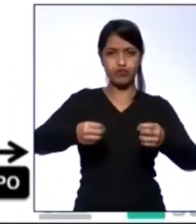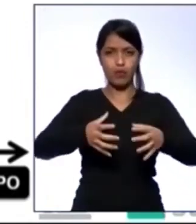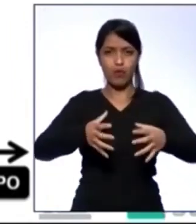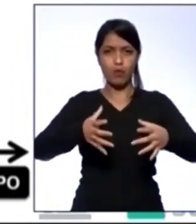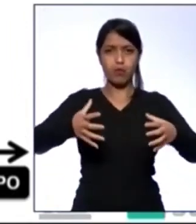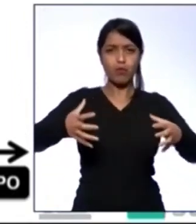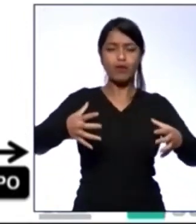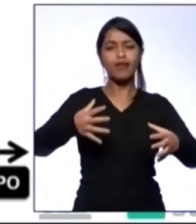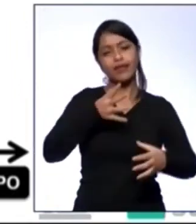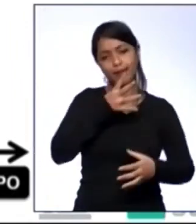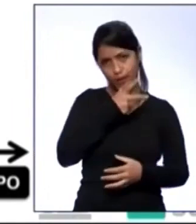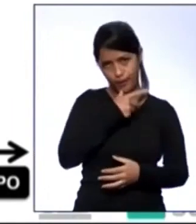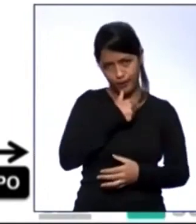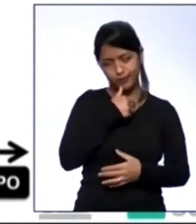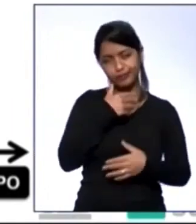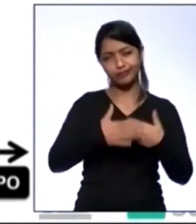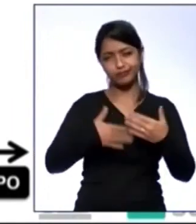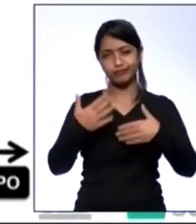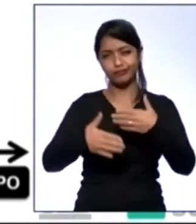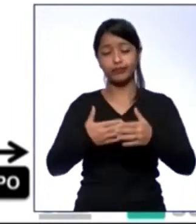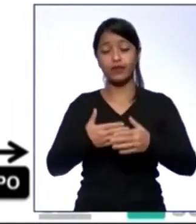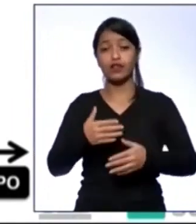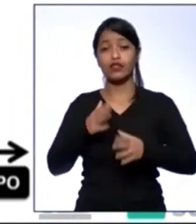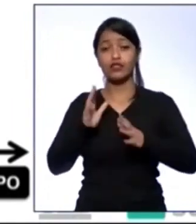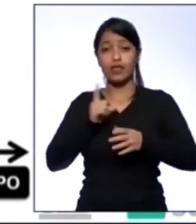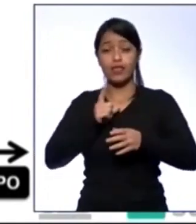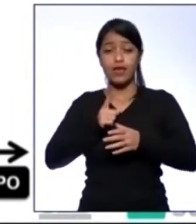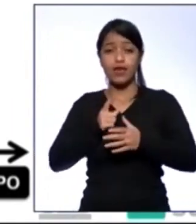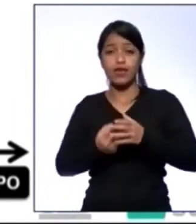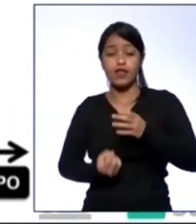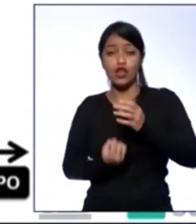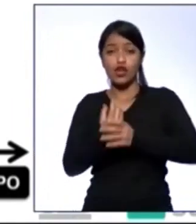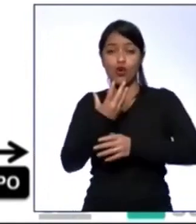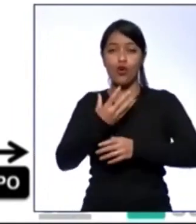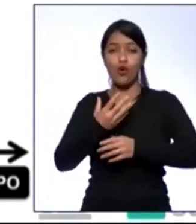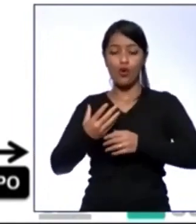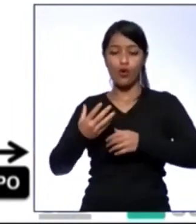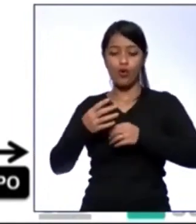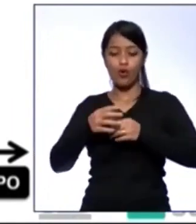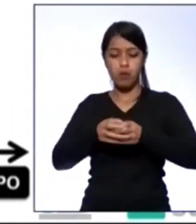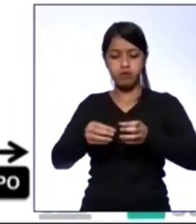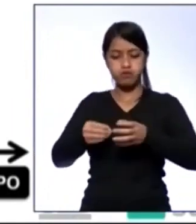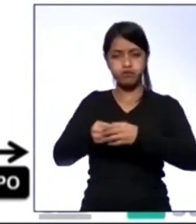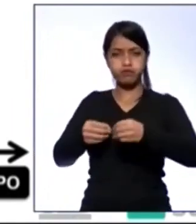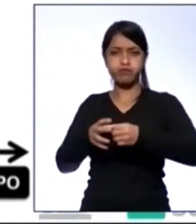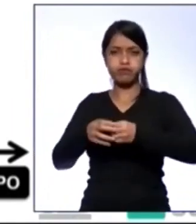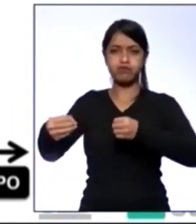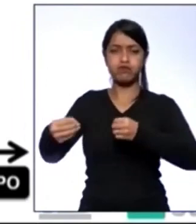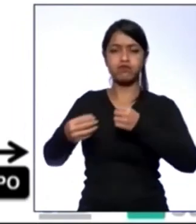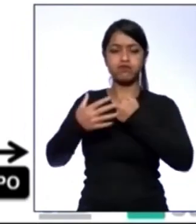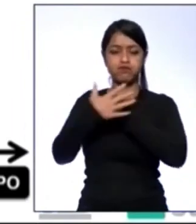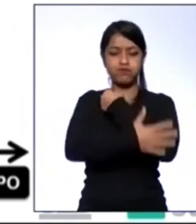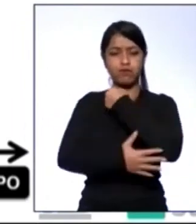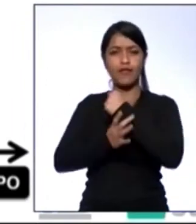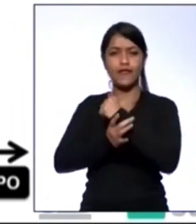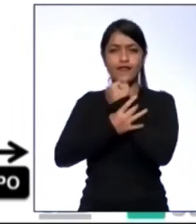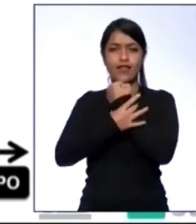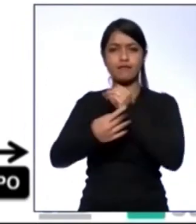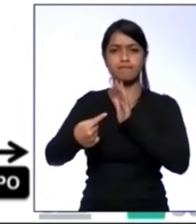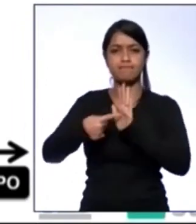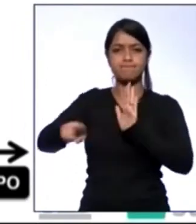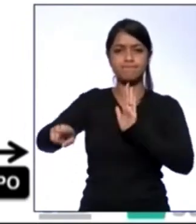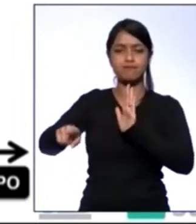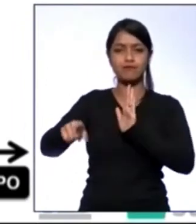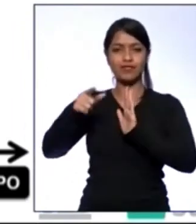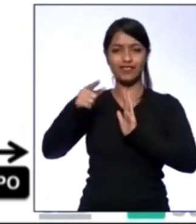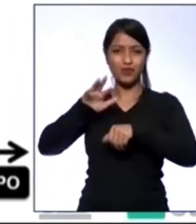tempo. Até então ter anticorpos capazes de conter essa